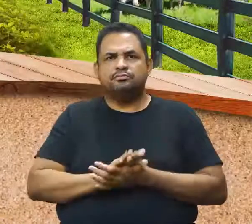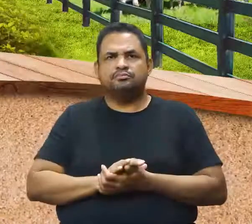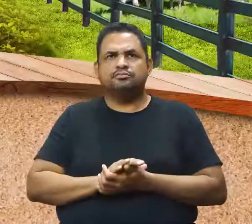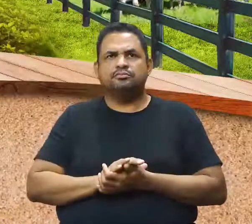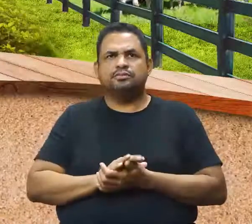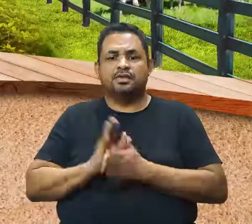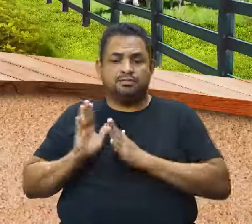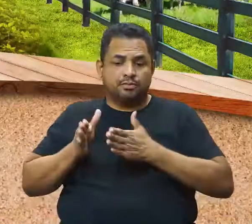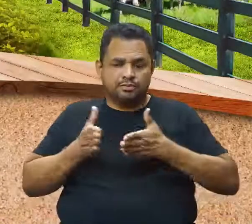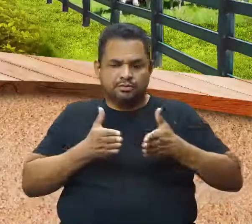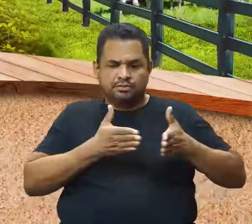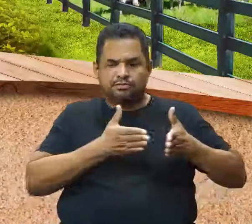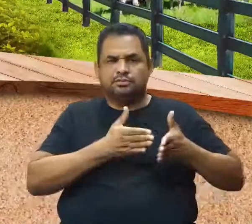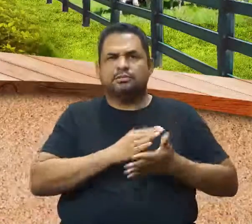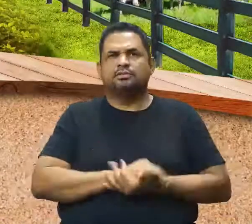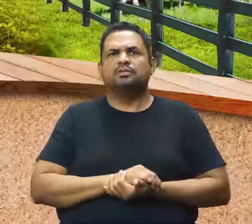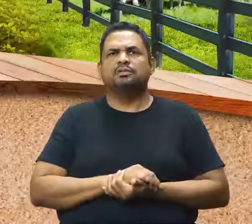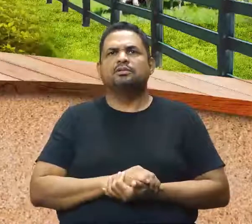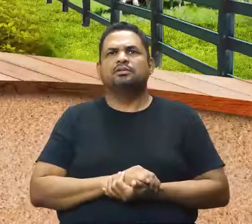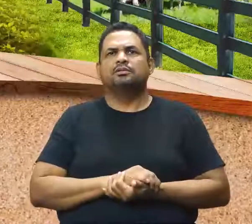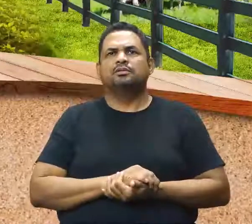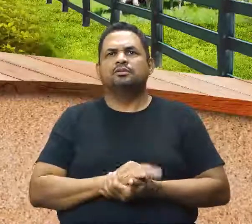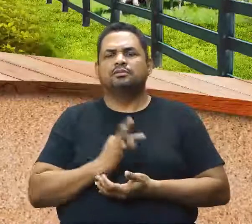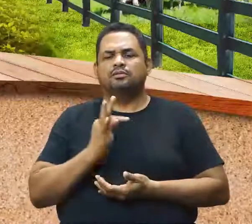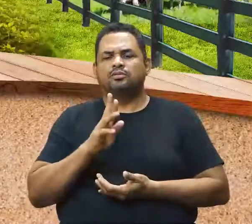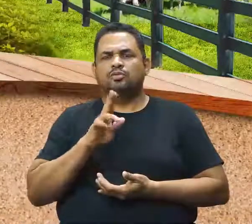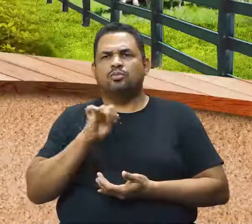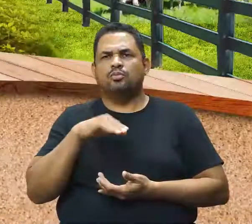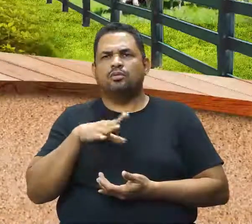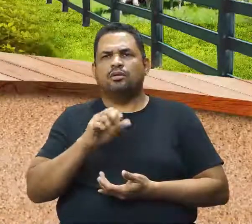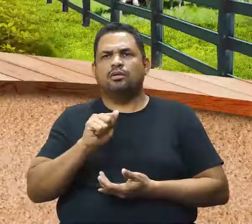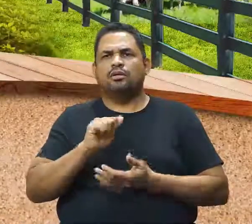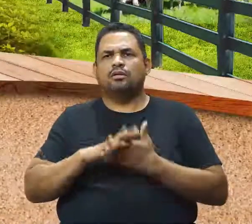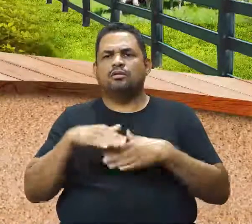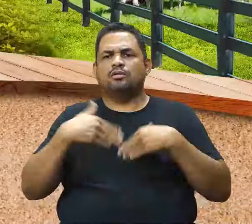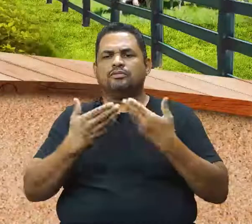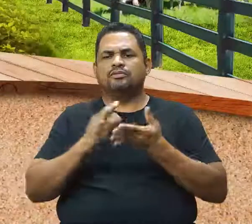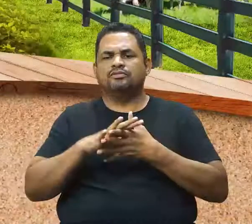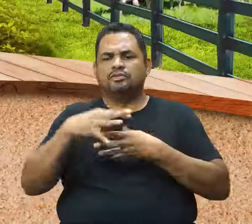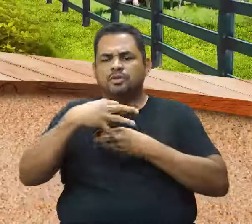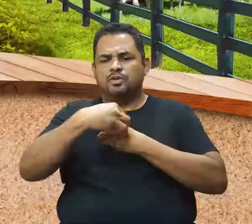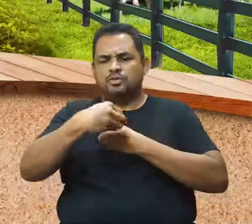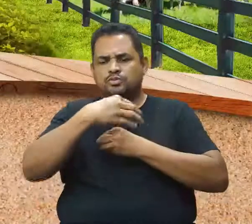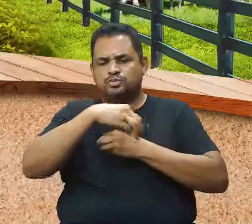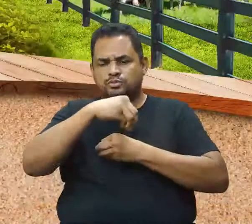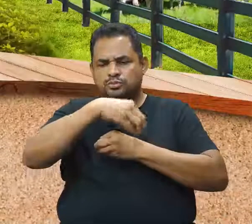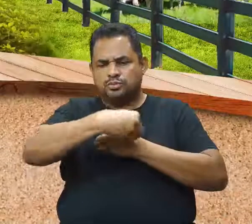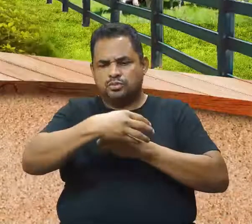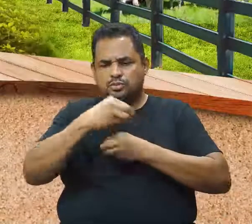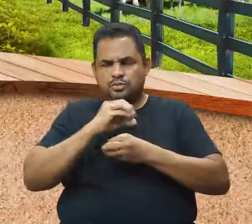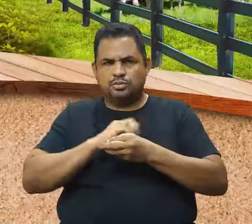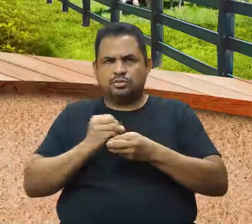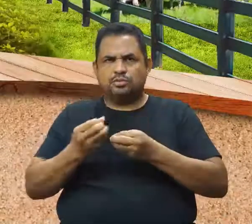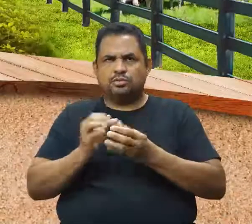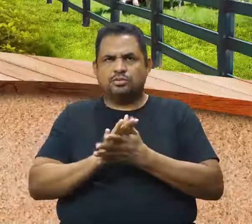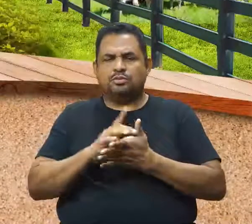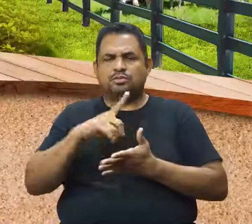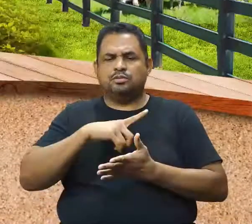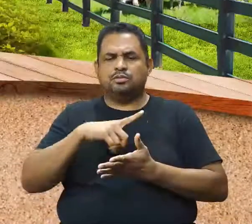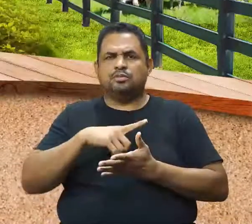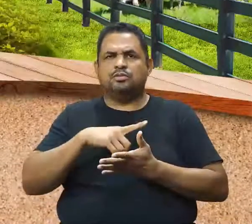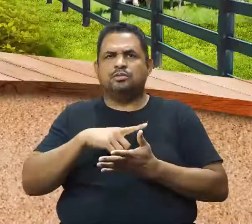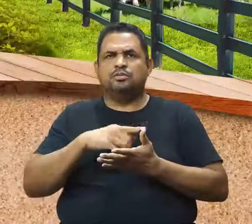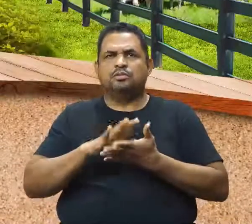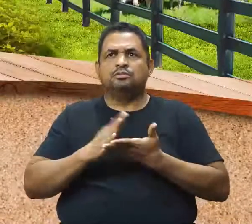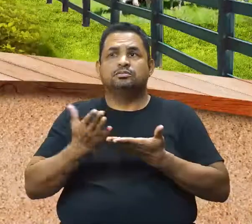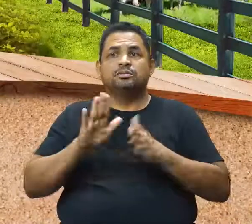processamento. O tucumã, quando a gente vai fazer a despolpa do tucumã, você tem muitos, depende